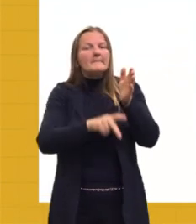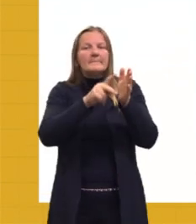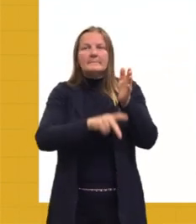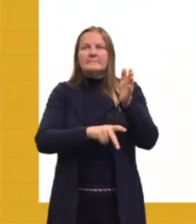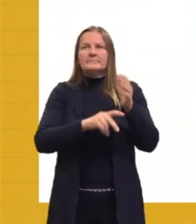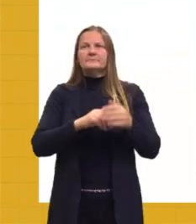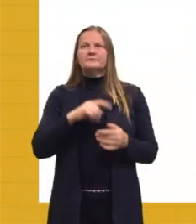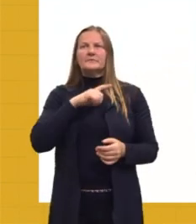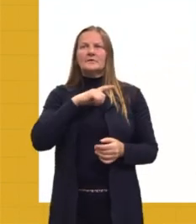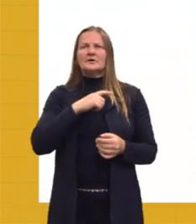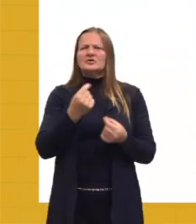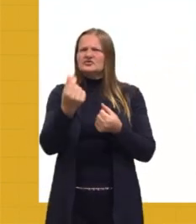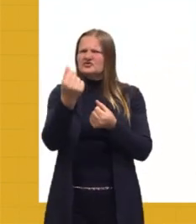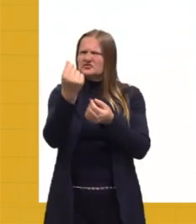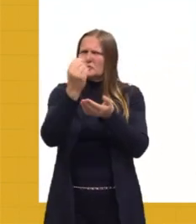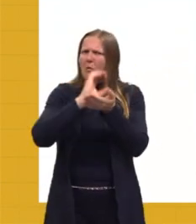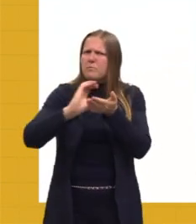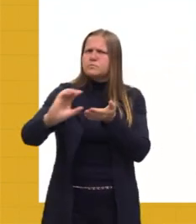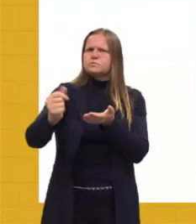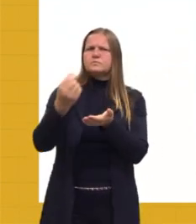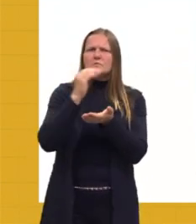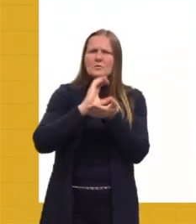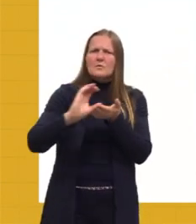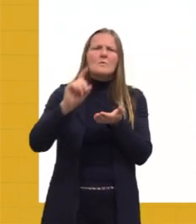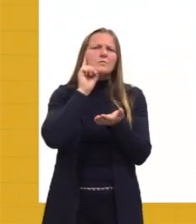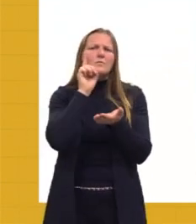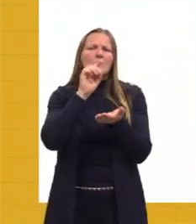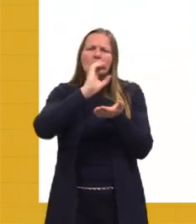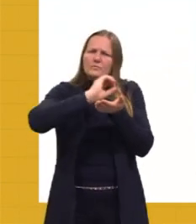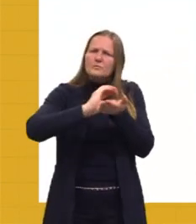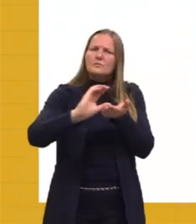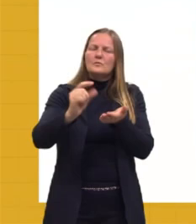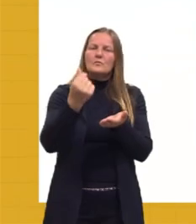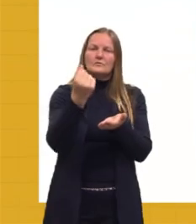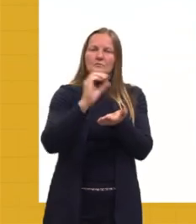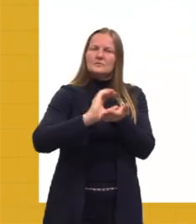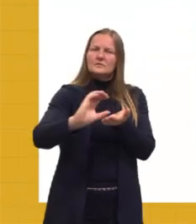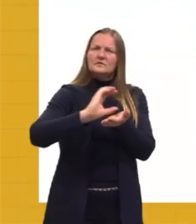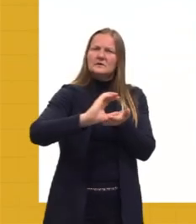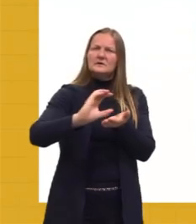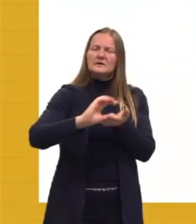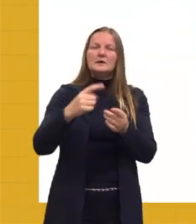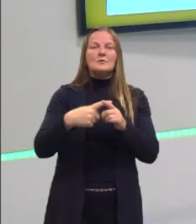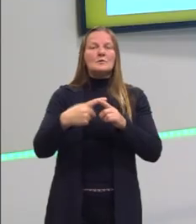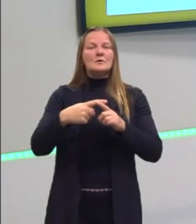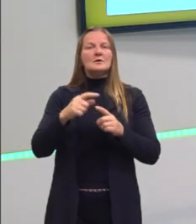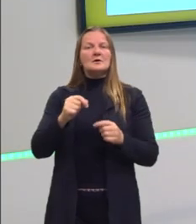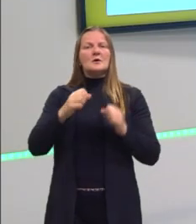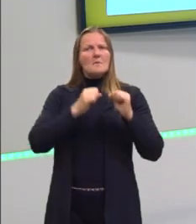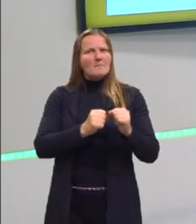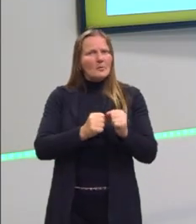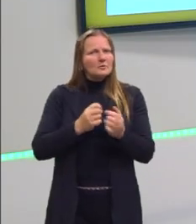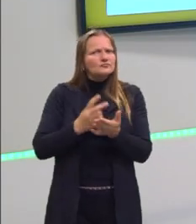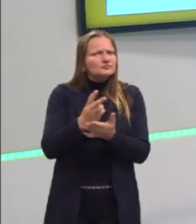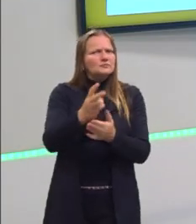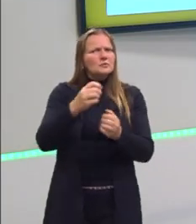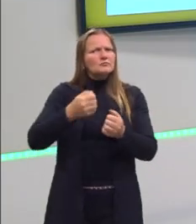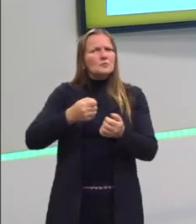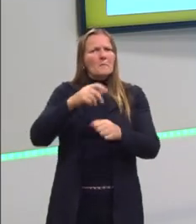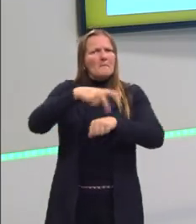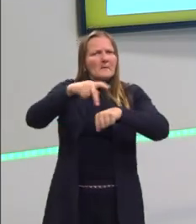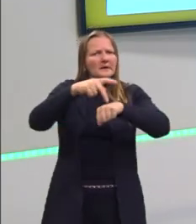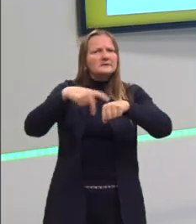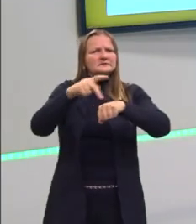foi foi dinheiro né injetado pelos Estados Unidos justamente para poder manter esses